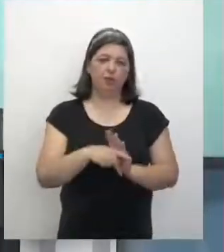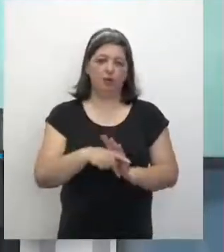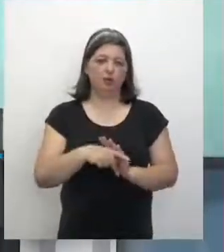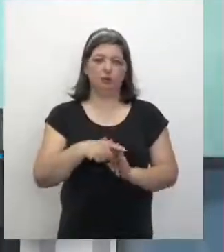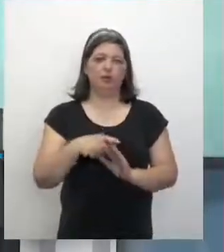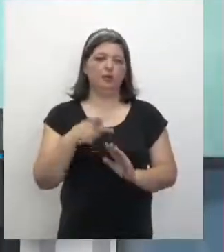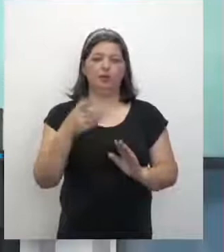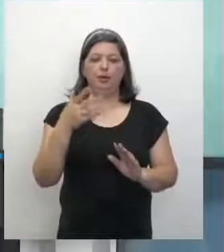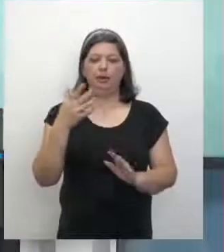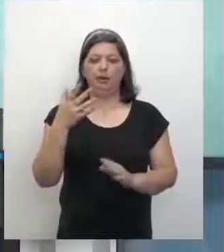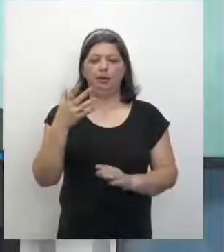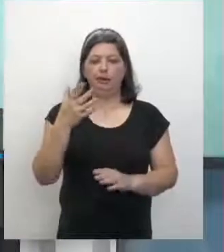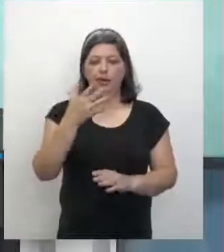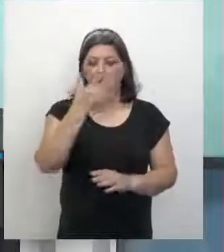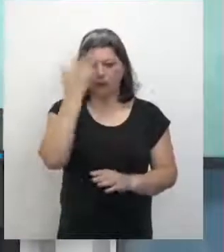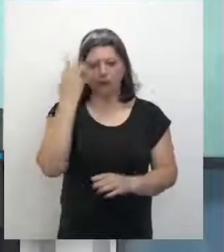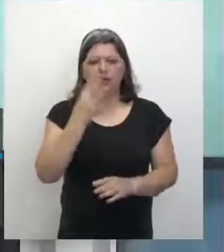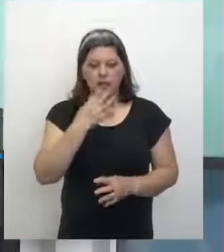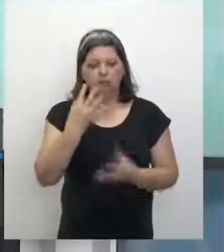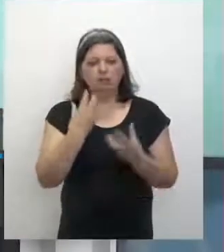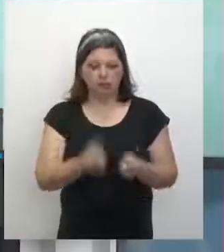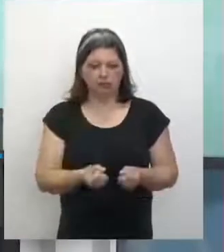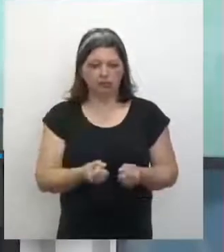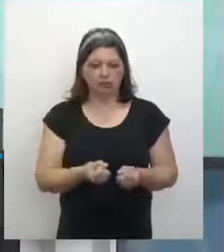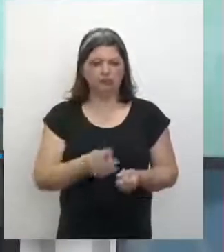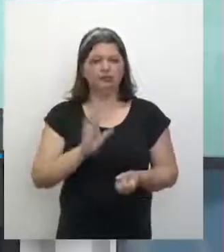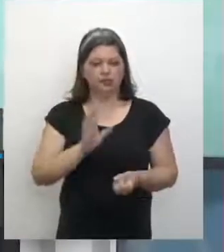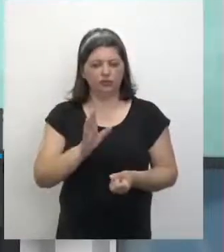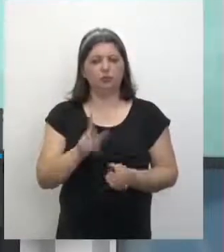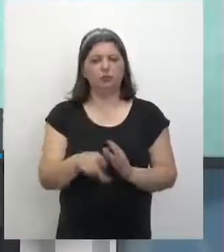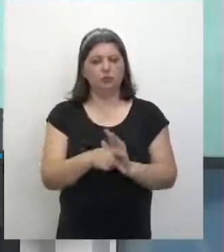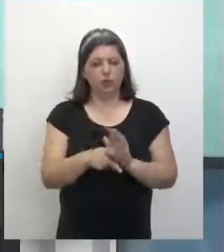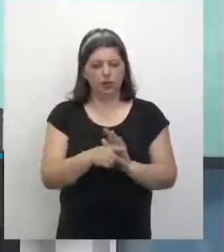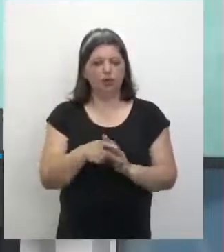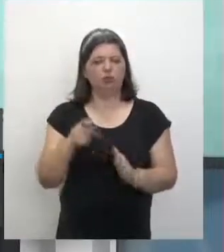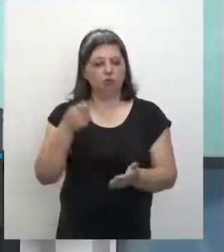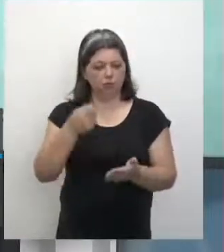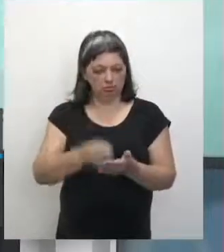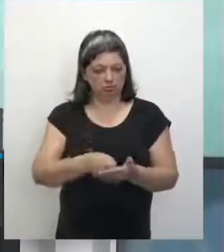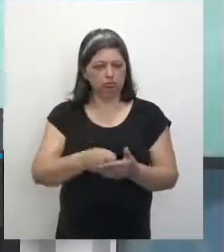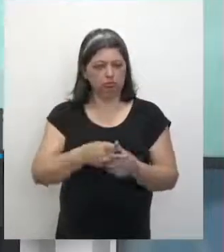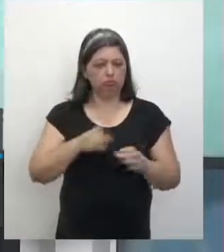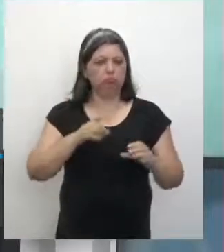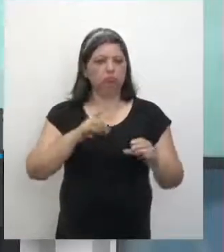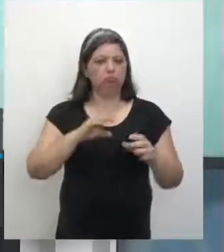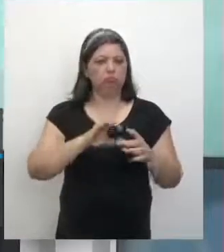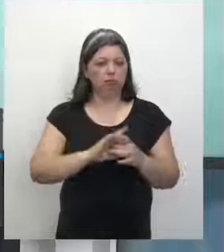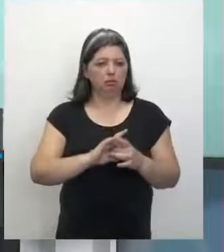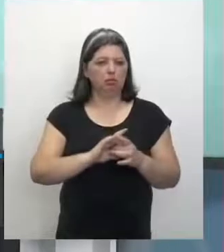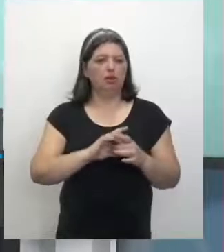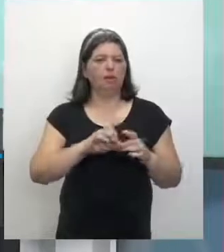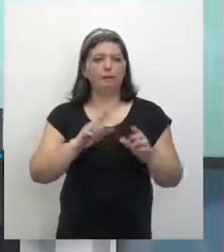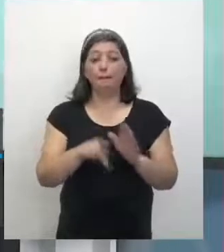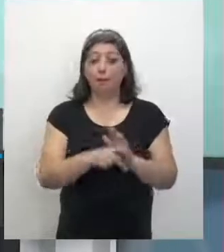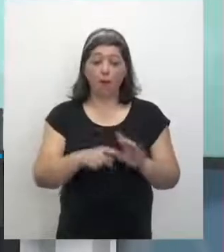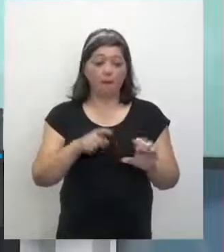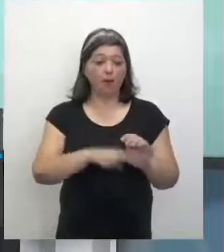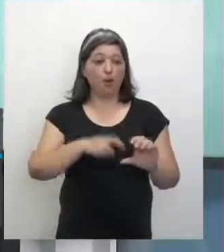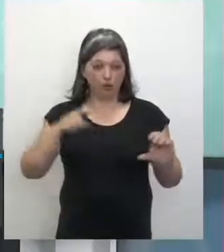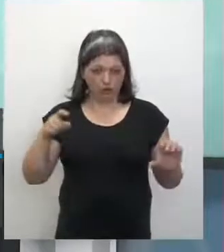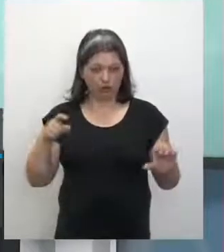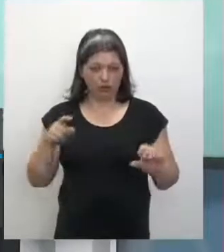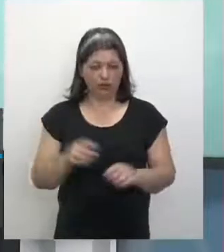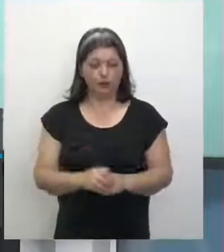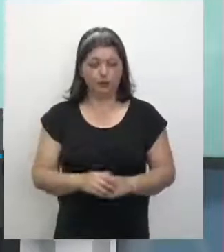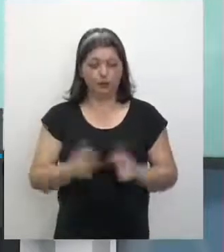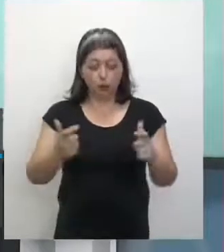que pertence à Espanha, eles reivindicam, né, a autonomia também do território, do espaço físico, porque aí,